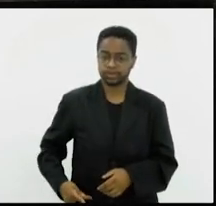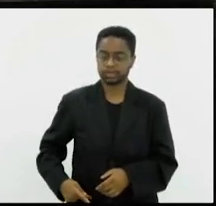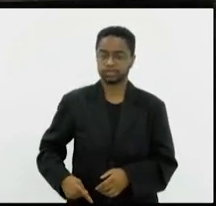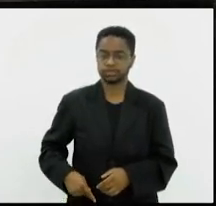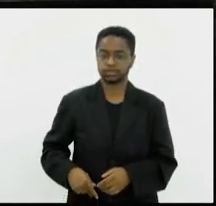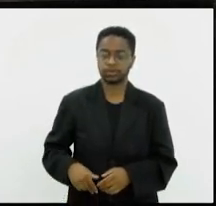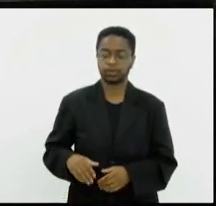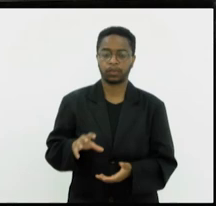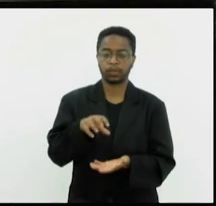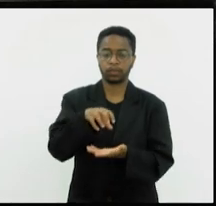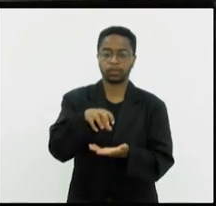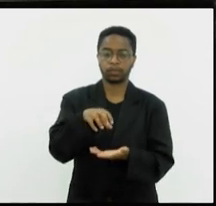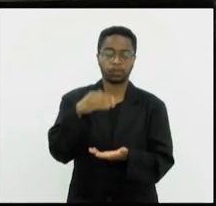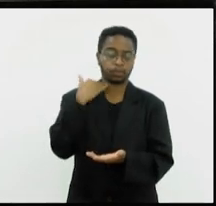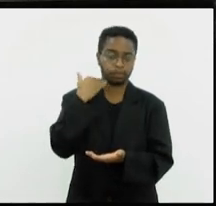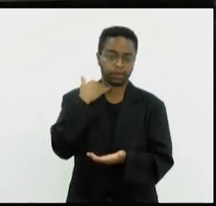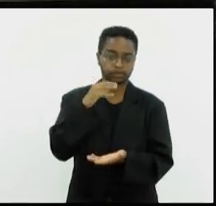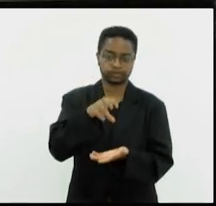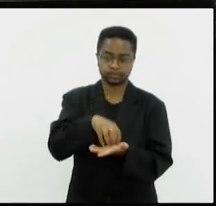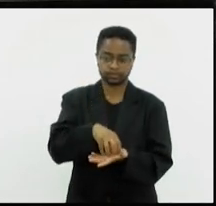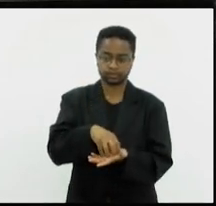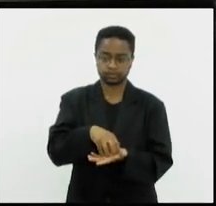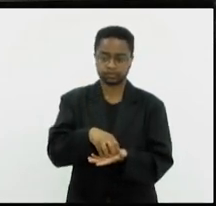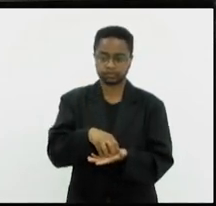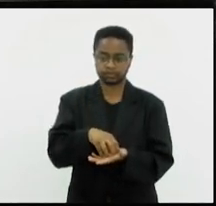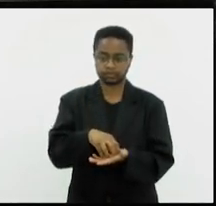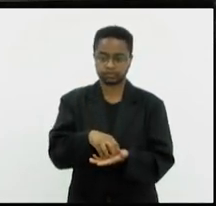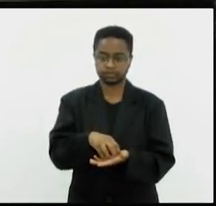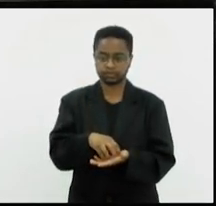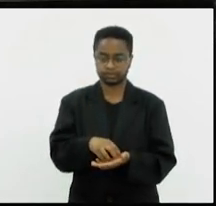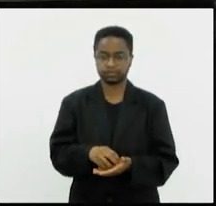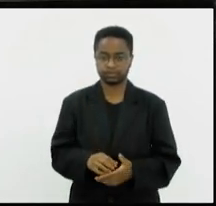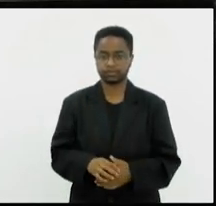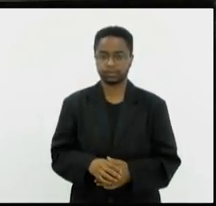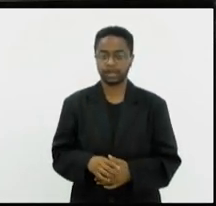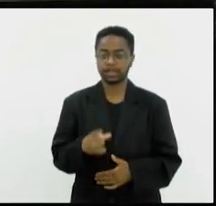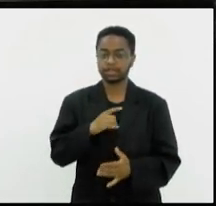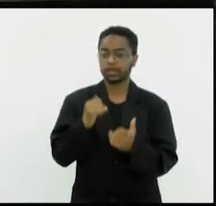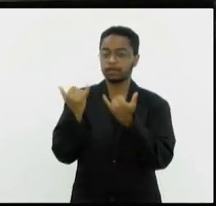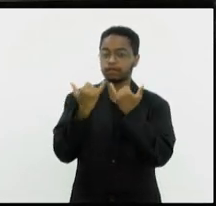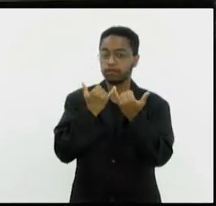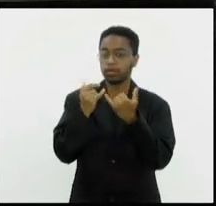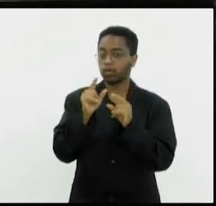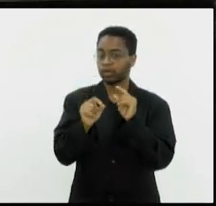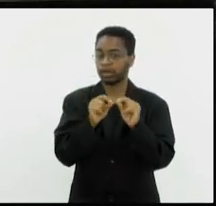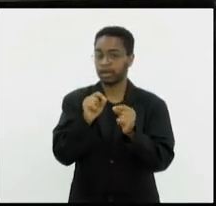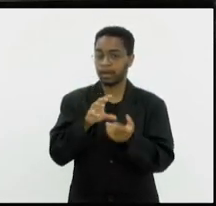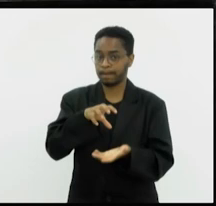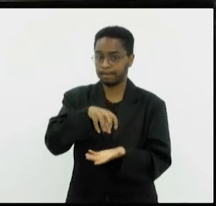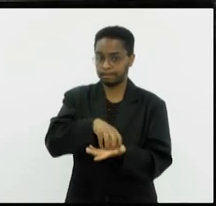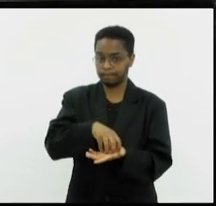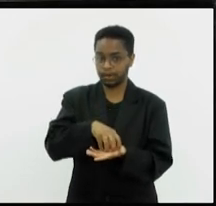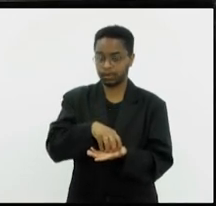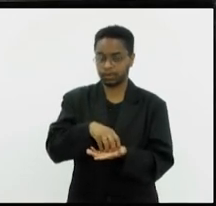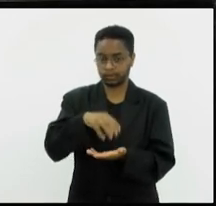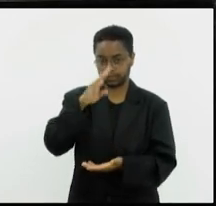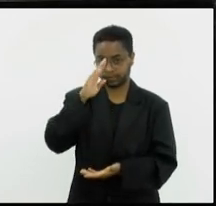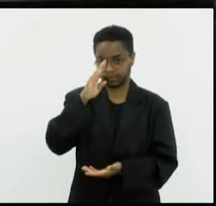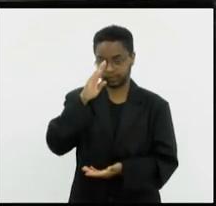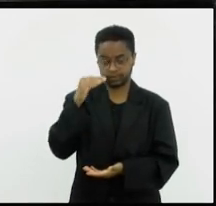receber a a notícia maravilhosa de que o Banco Central do Brasil que é